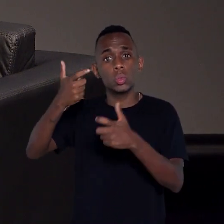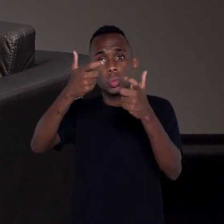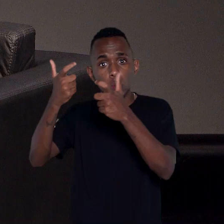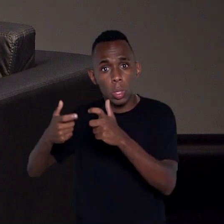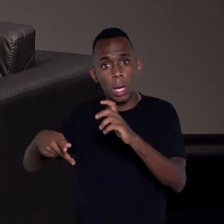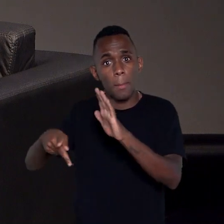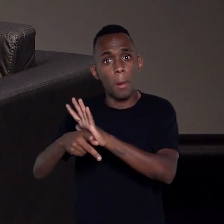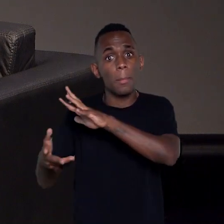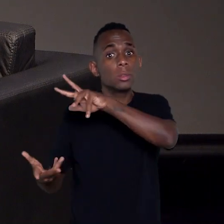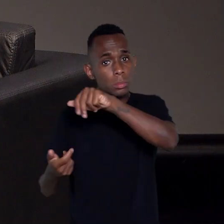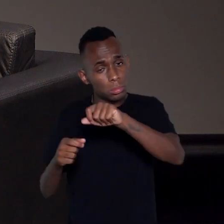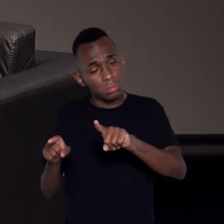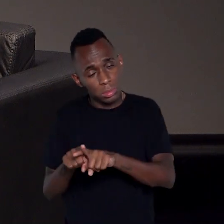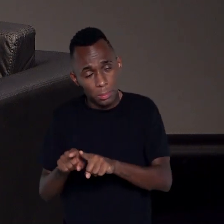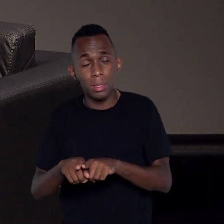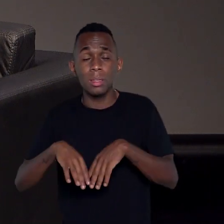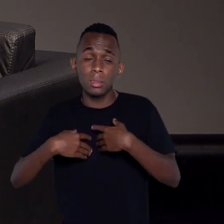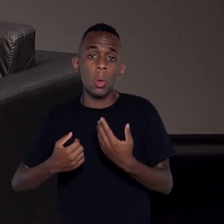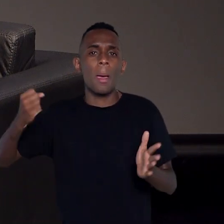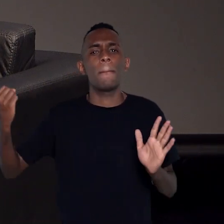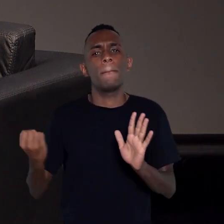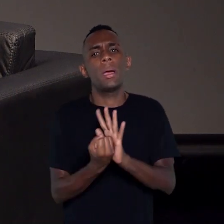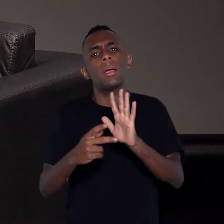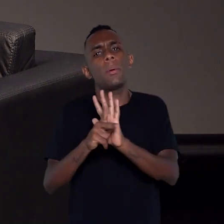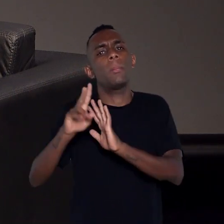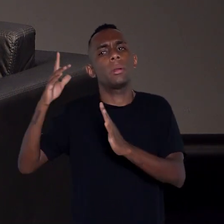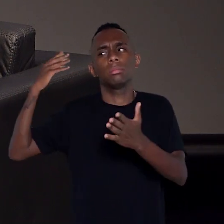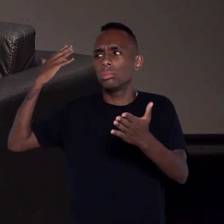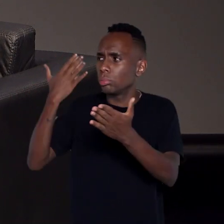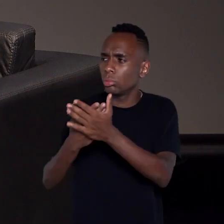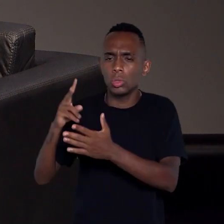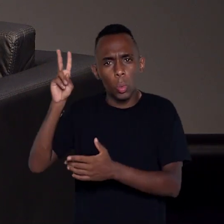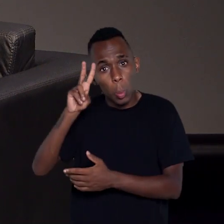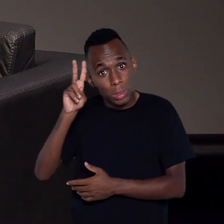como essa, que é tão marcada por esses processos,